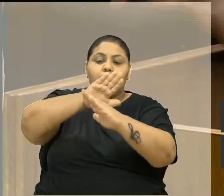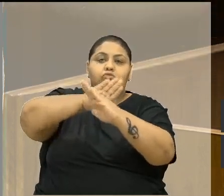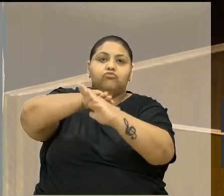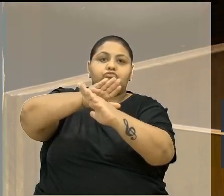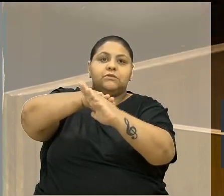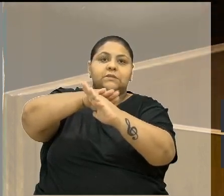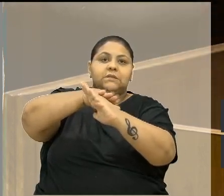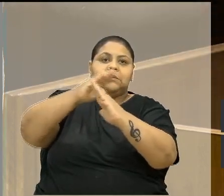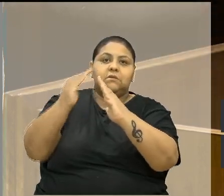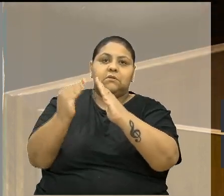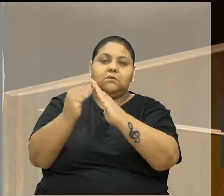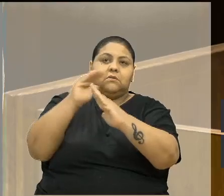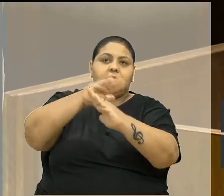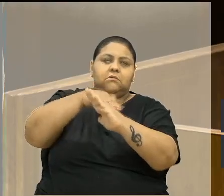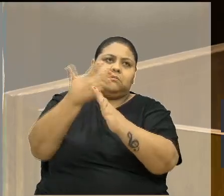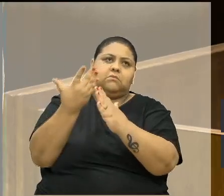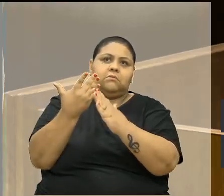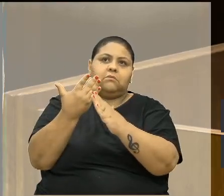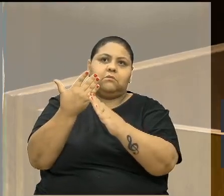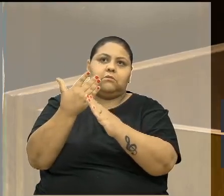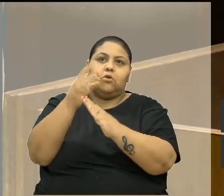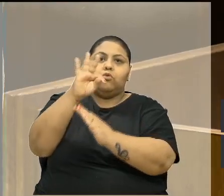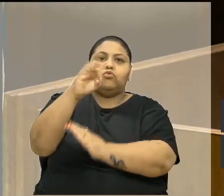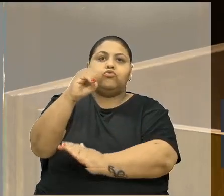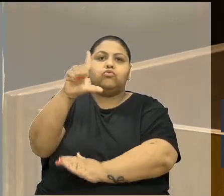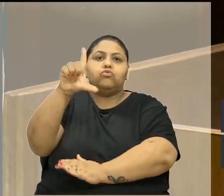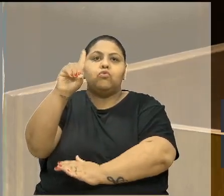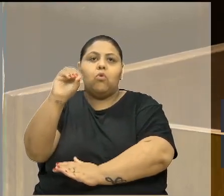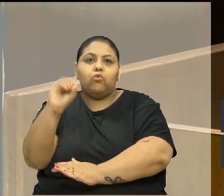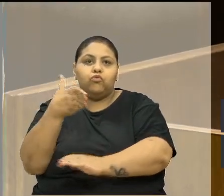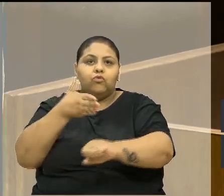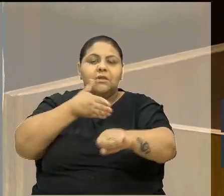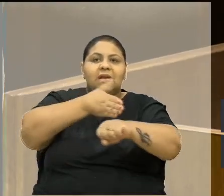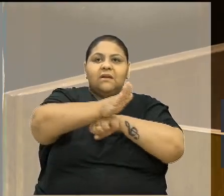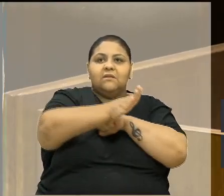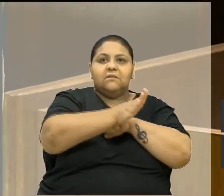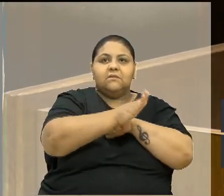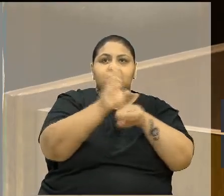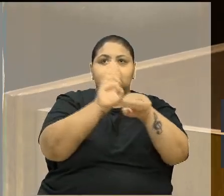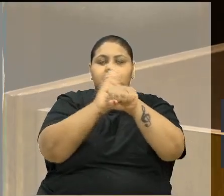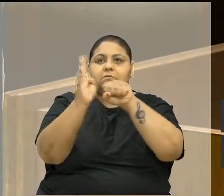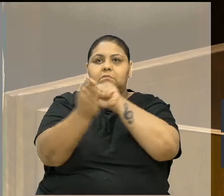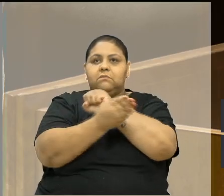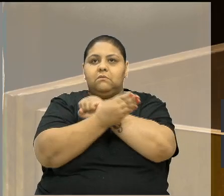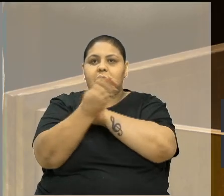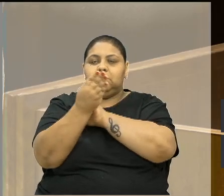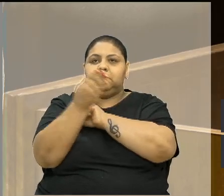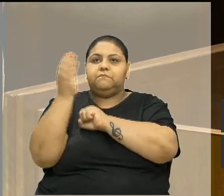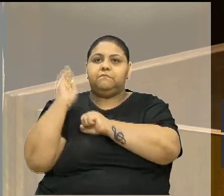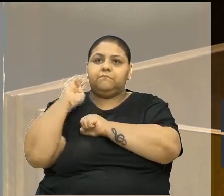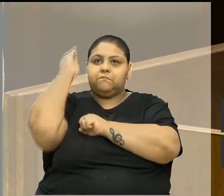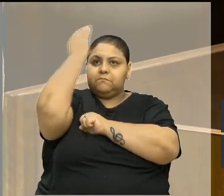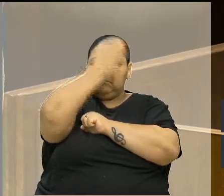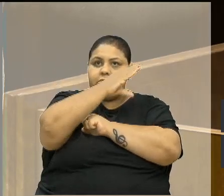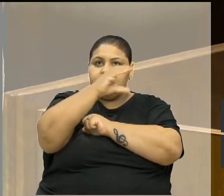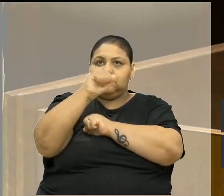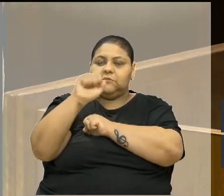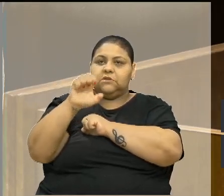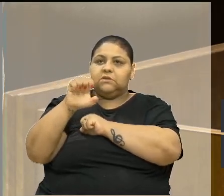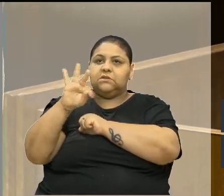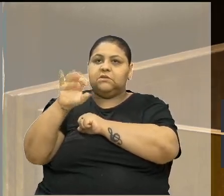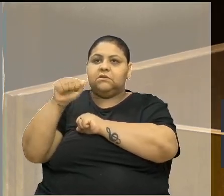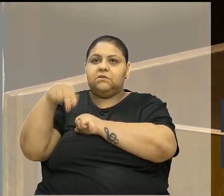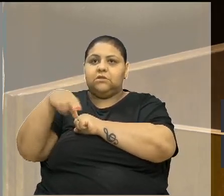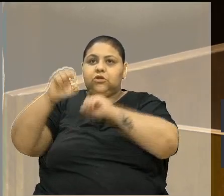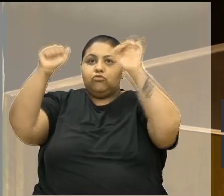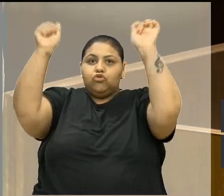Que não é nem o telhado, vamos dizer, é o toldo da entrada do bairro São Caetano, da UBS São Caetano, que chove. E tá